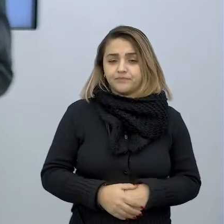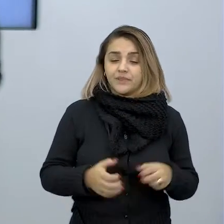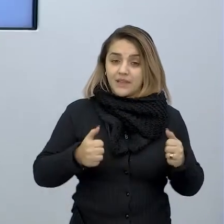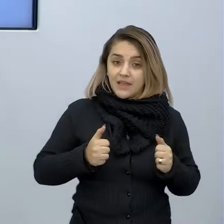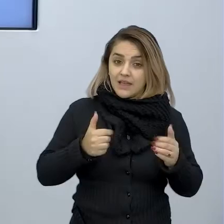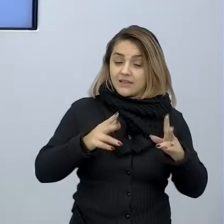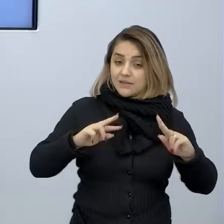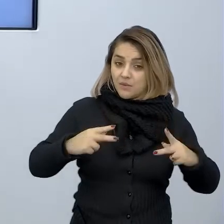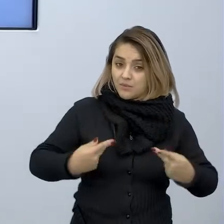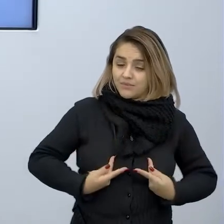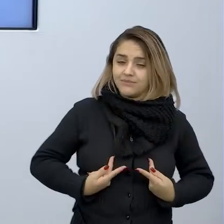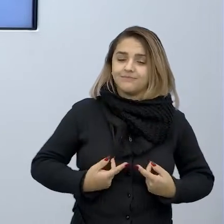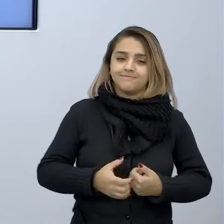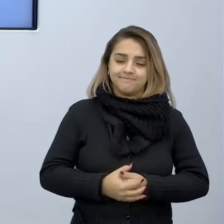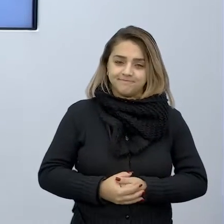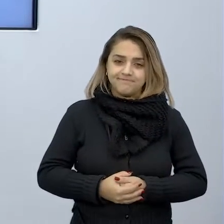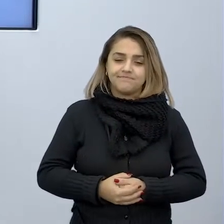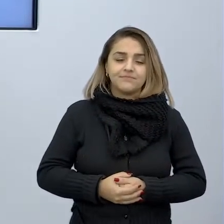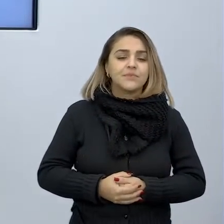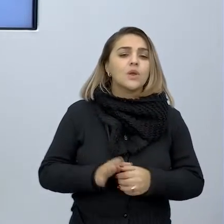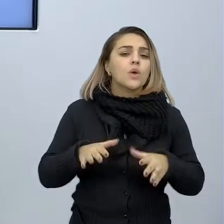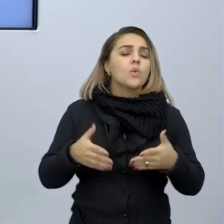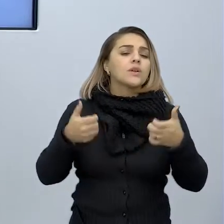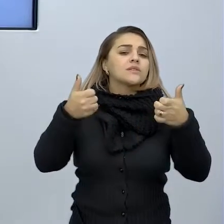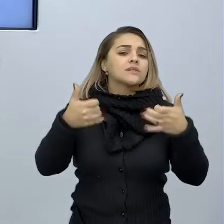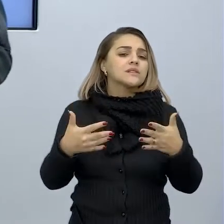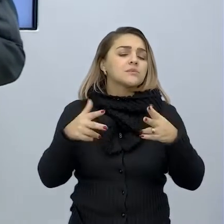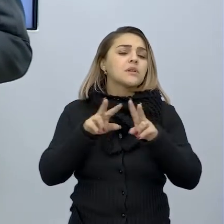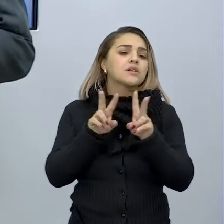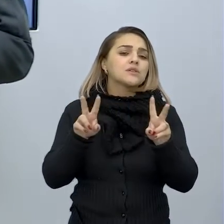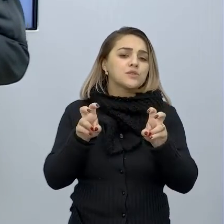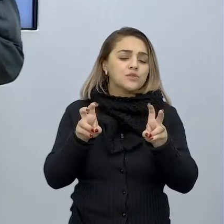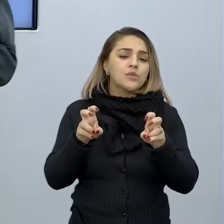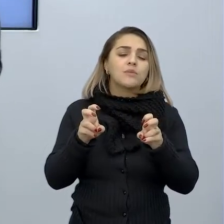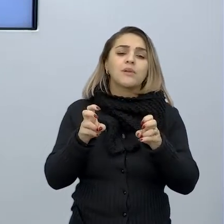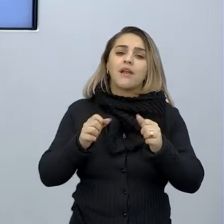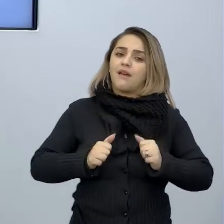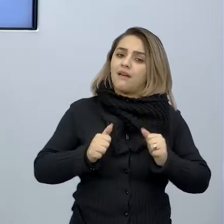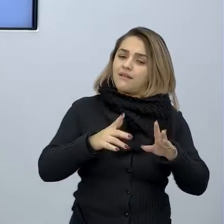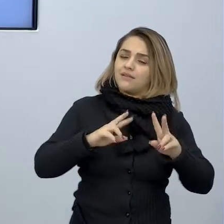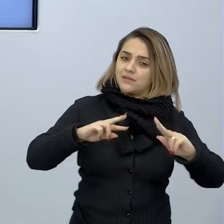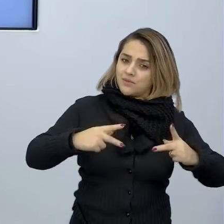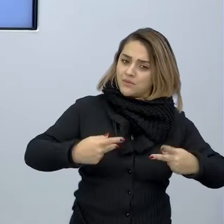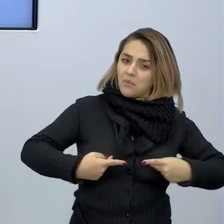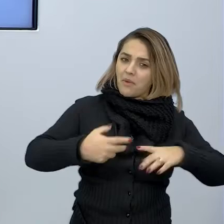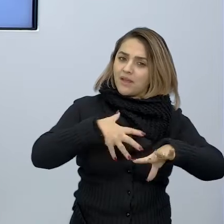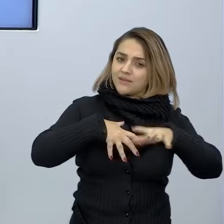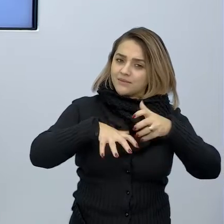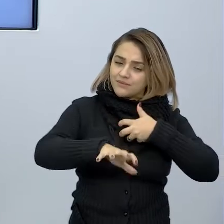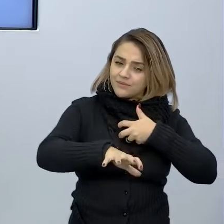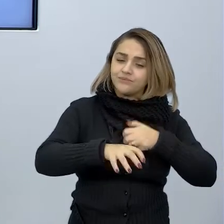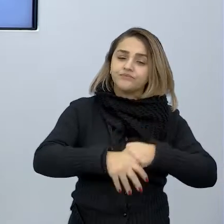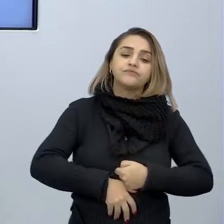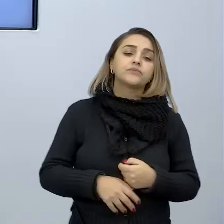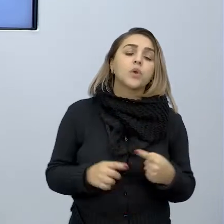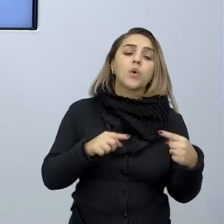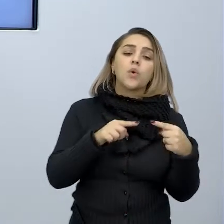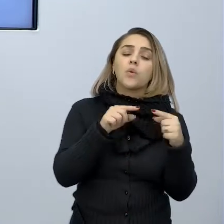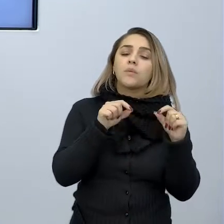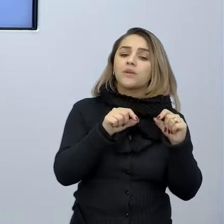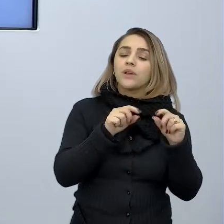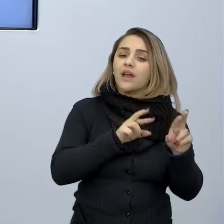ação humanitária. Quando a gente fala de ação humanitária, tem muito a ver aí com